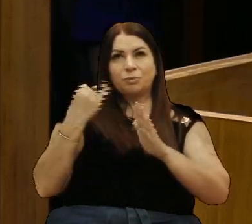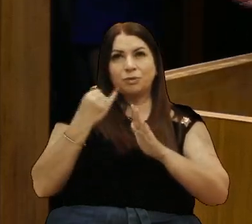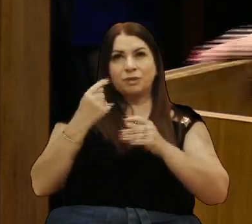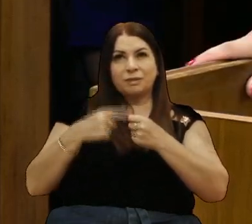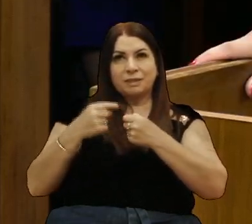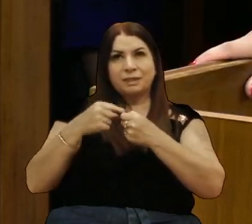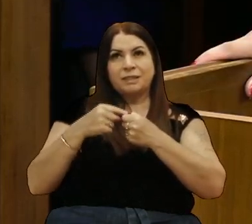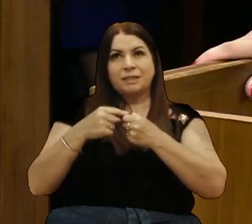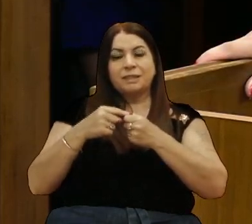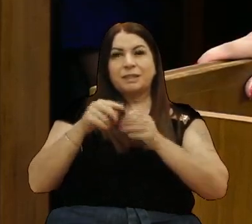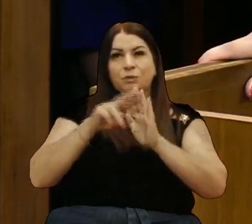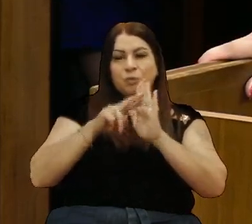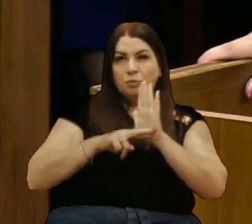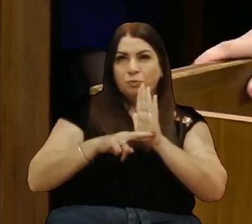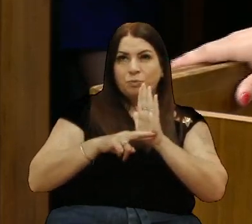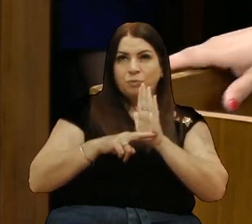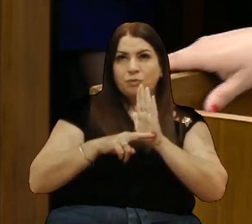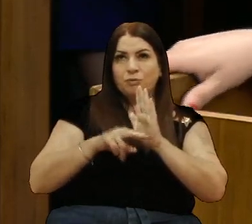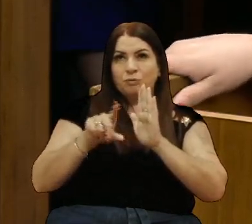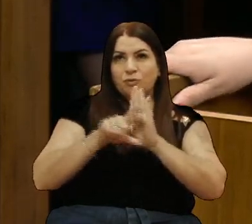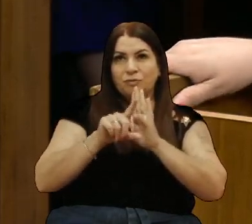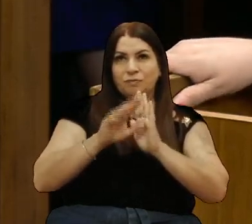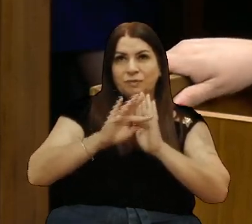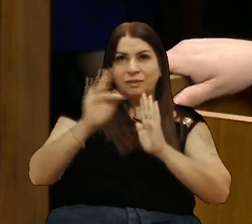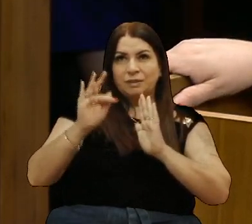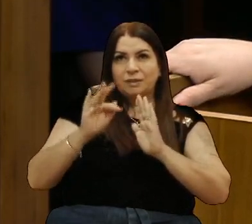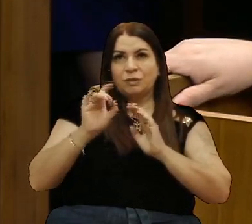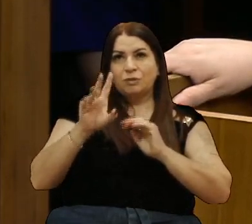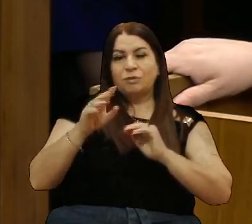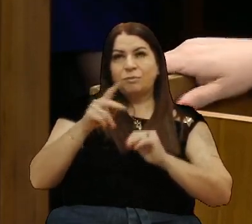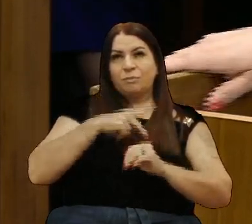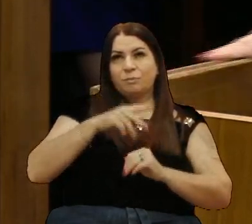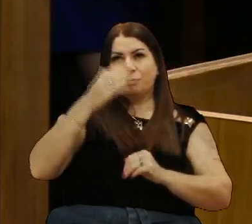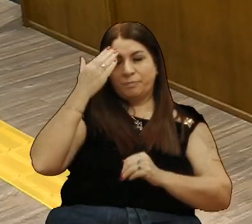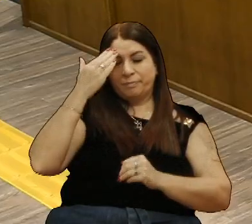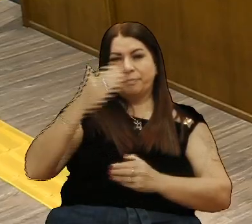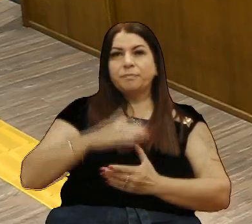cidade, que é a regulamentação de uma legislação federal. Era isso, senhor presidente. Obrigada. Obrigado.